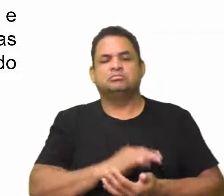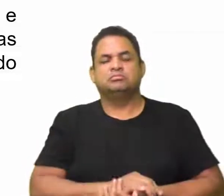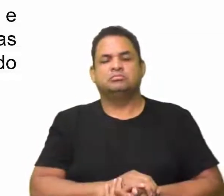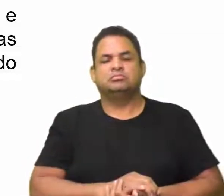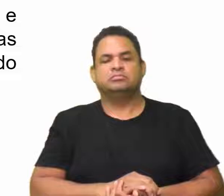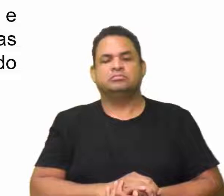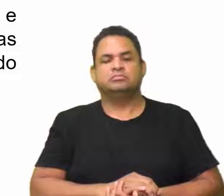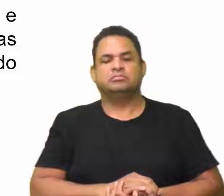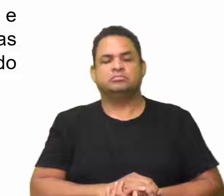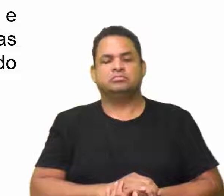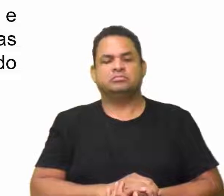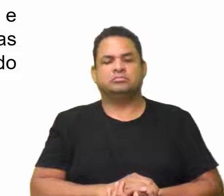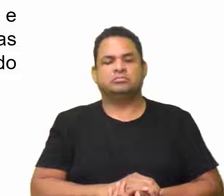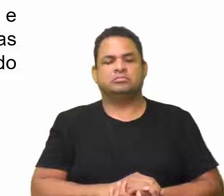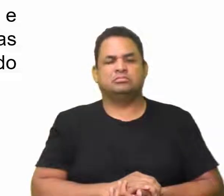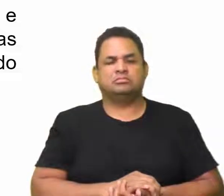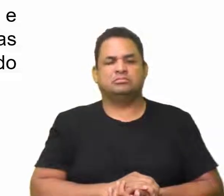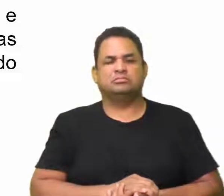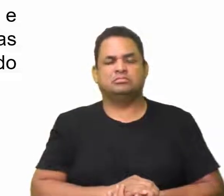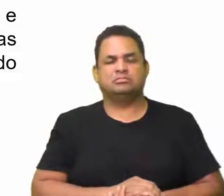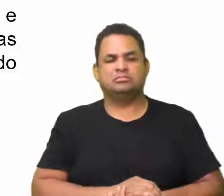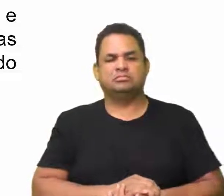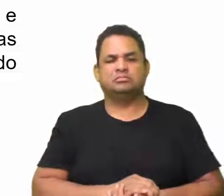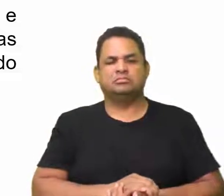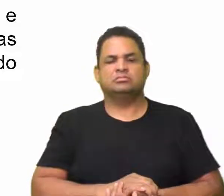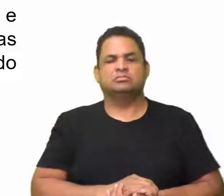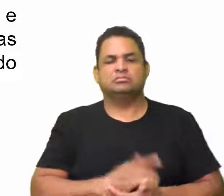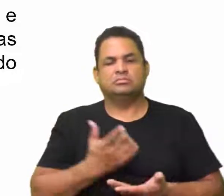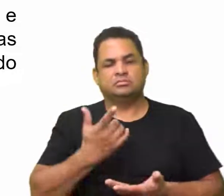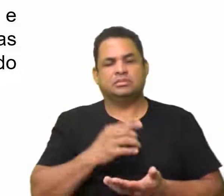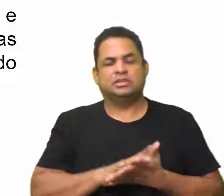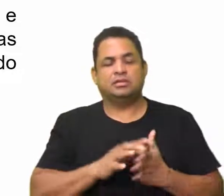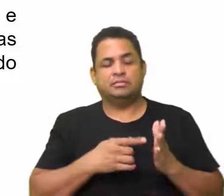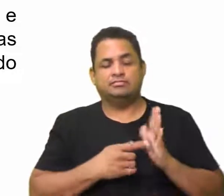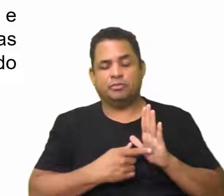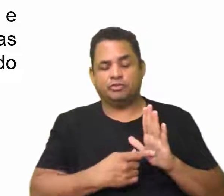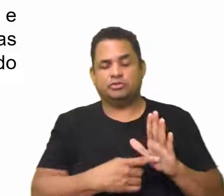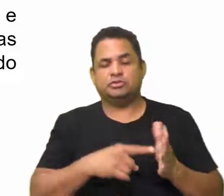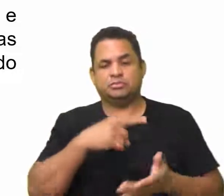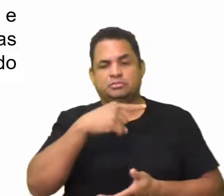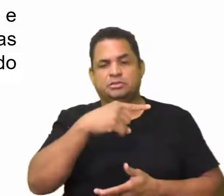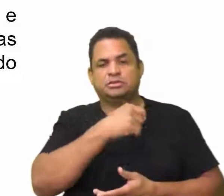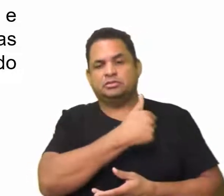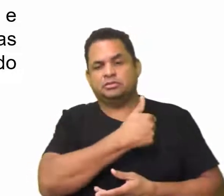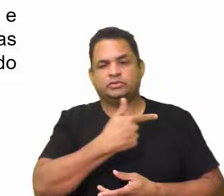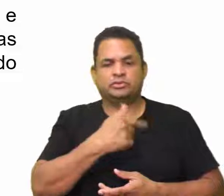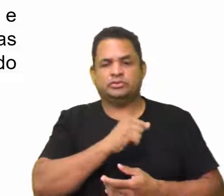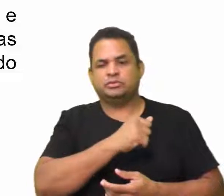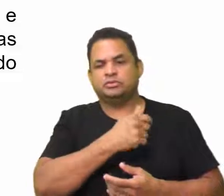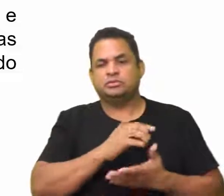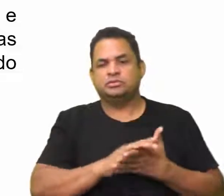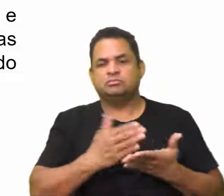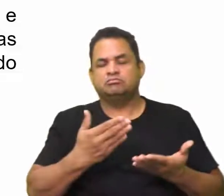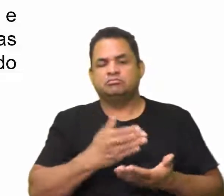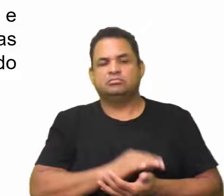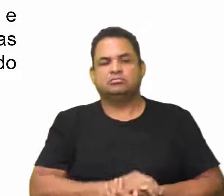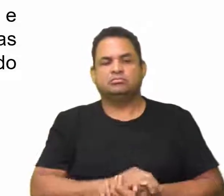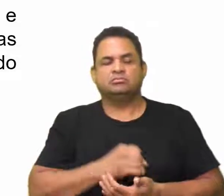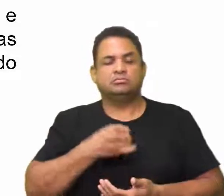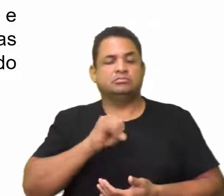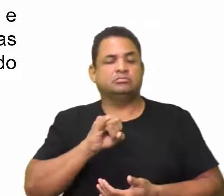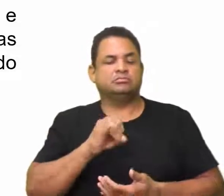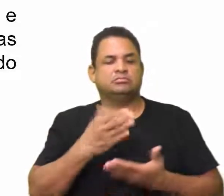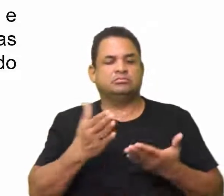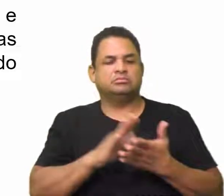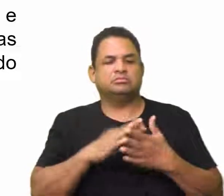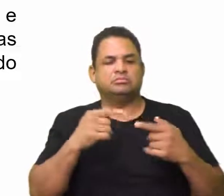Se viria, colocarmos em conta... Fala. Não, senão iria vir Isso, mostrando que ia era... ficar menos 12Q ou menos 2Q. Se colocarmos em